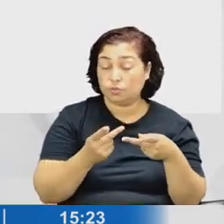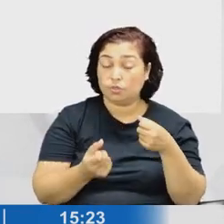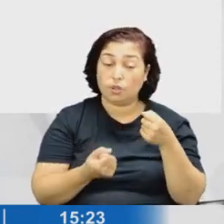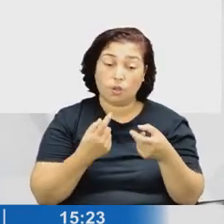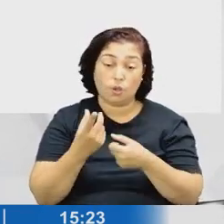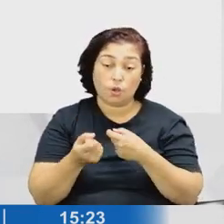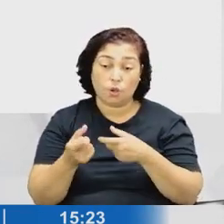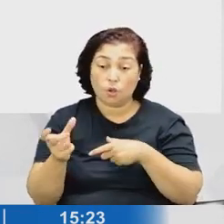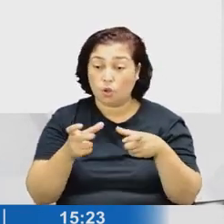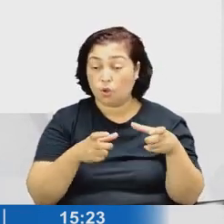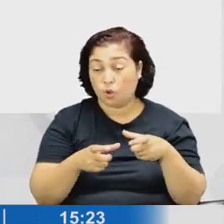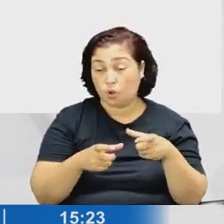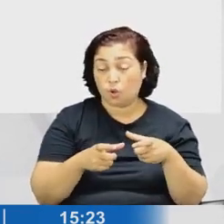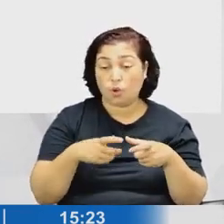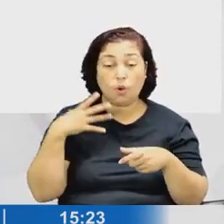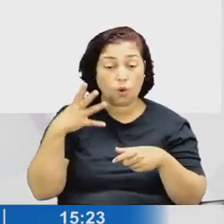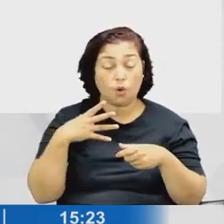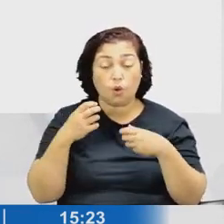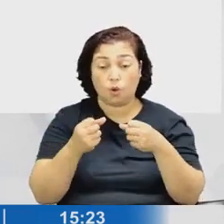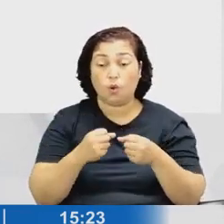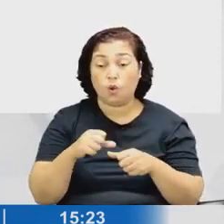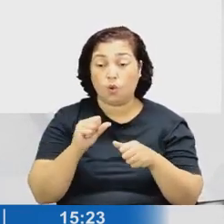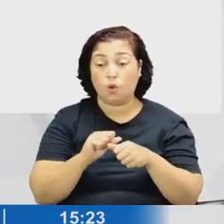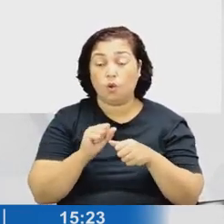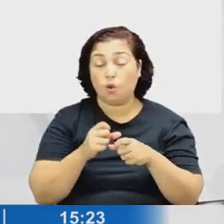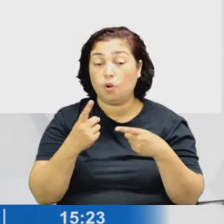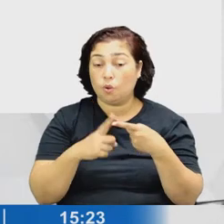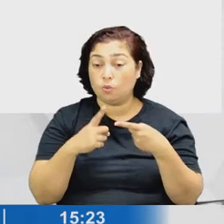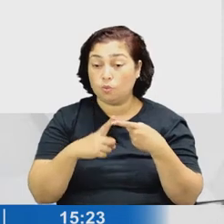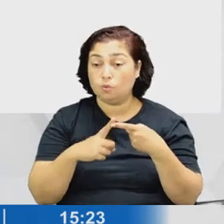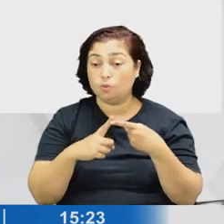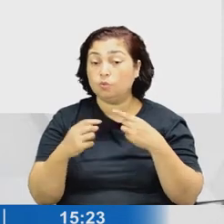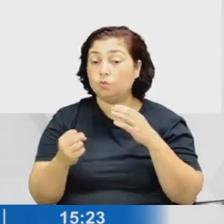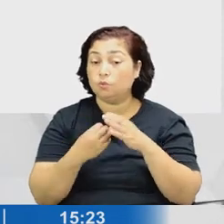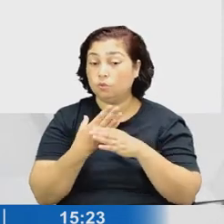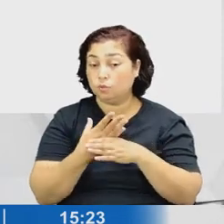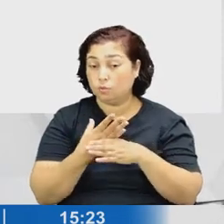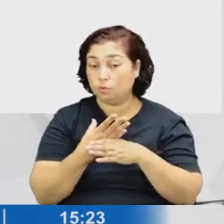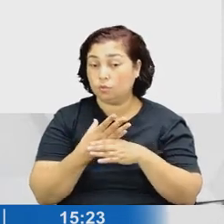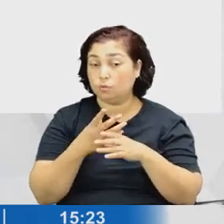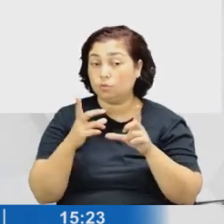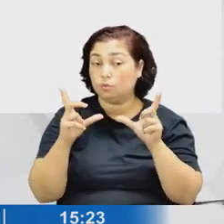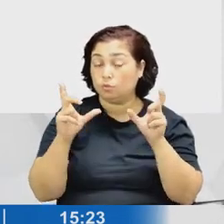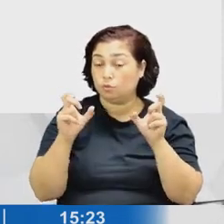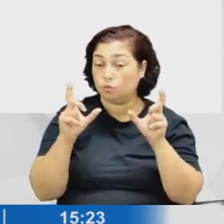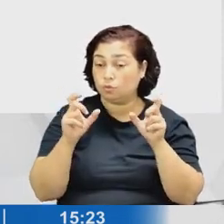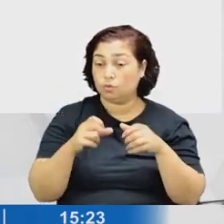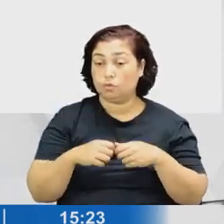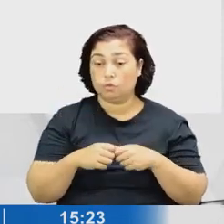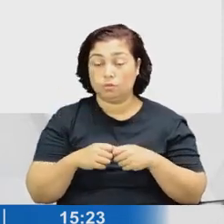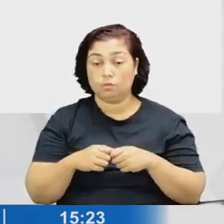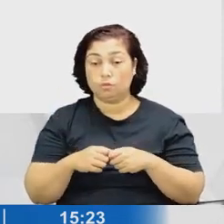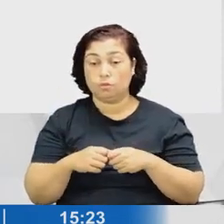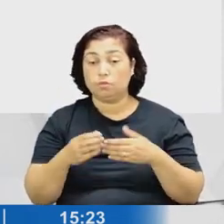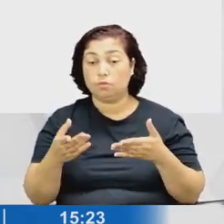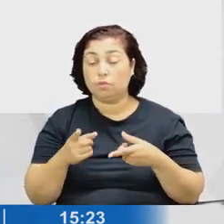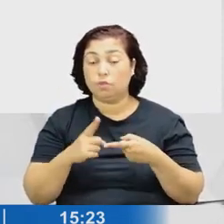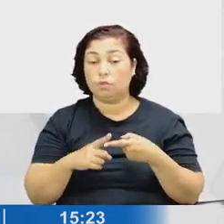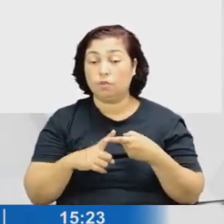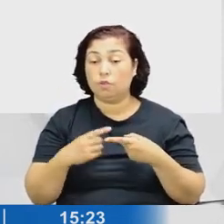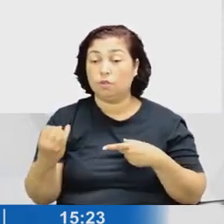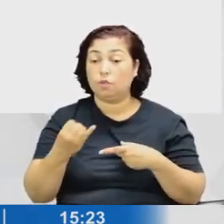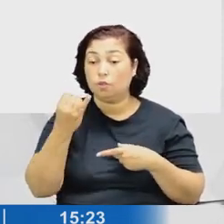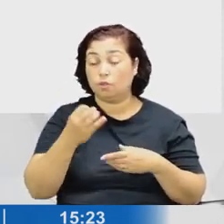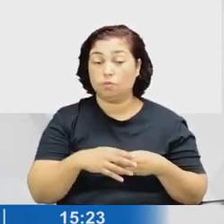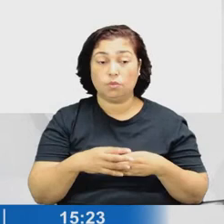algum deslocamento que o Parlamento possa fazer com o objetivo de criar reputação e imagem já vou dizer porque que essa agenda partiu é importante tá que o